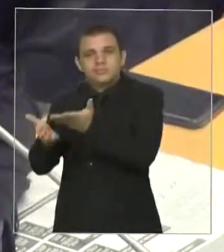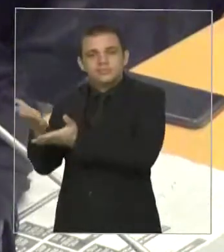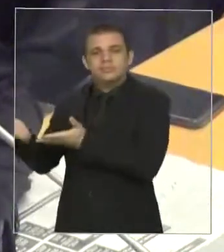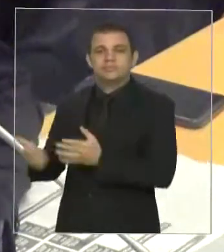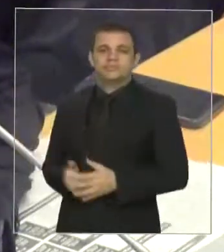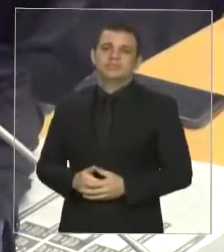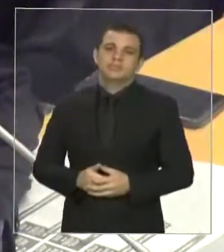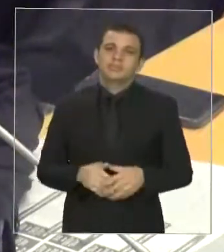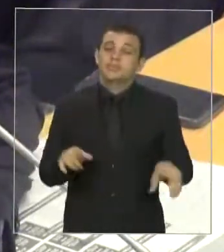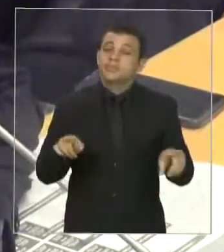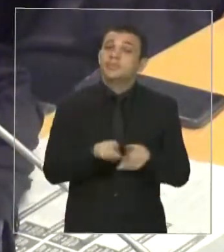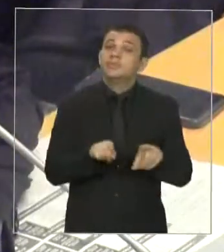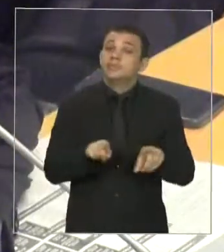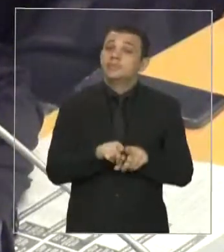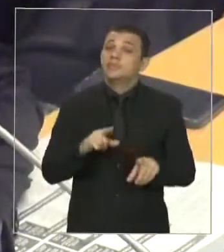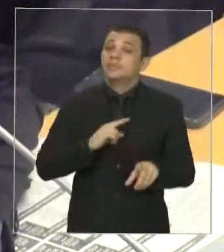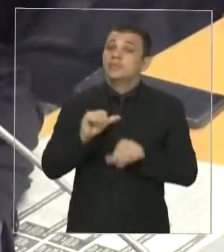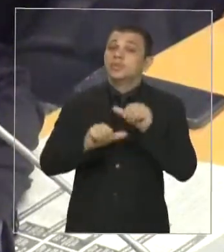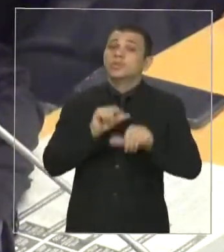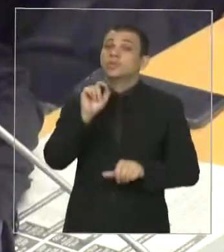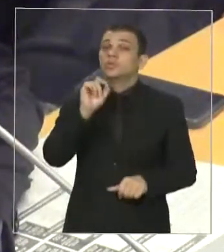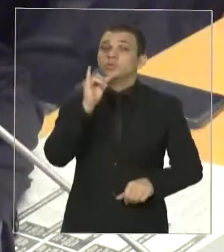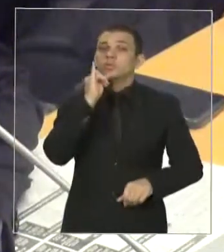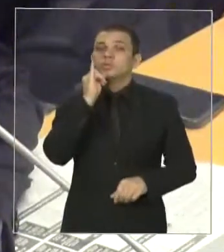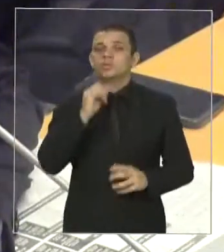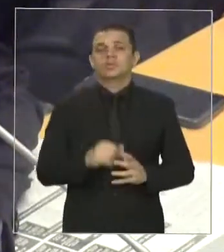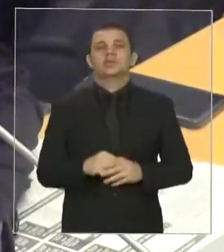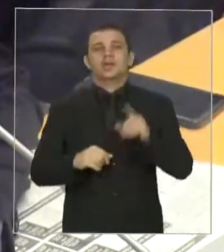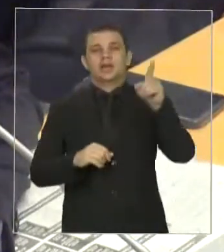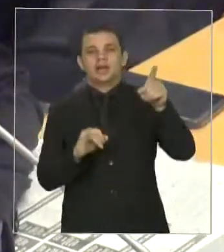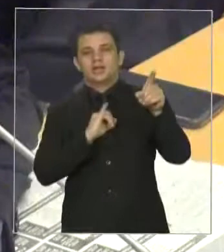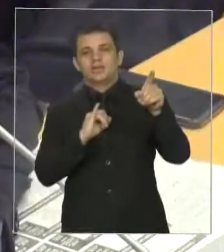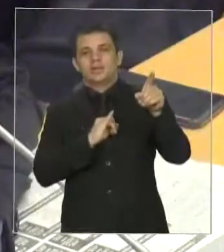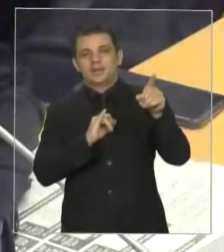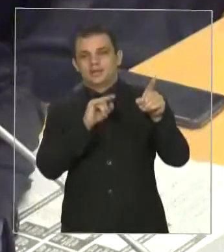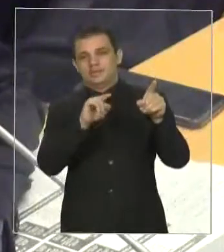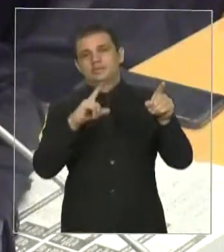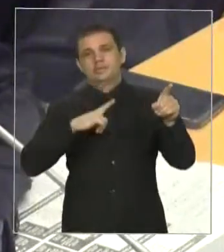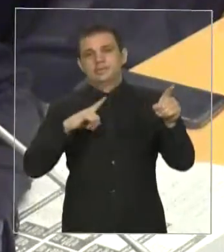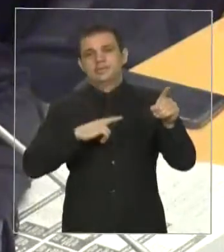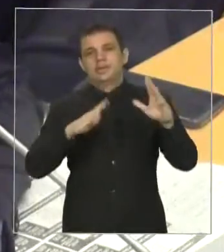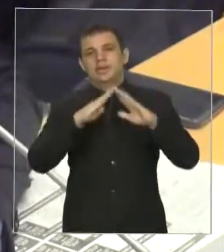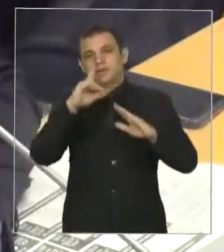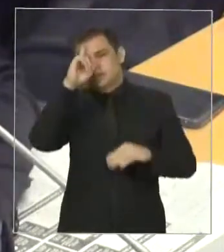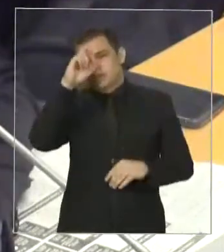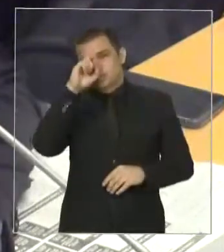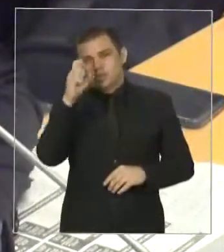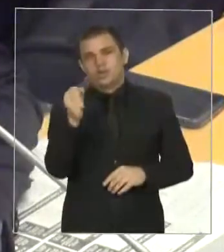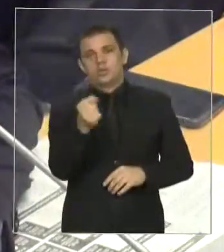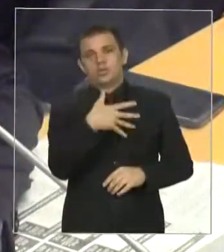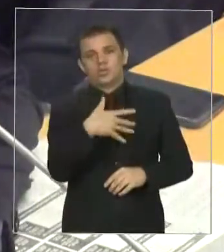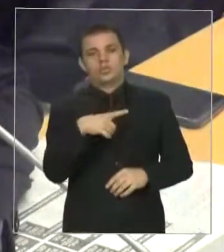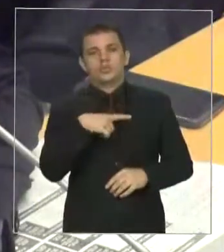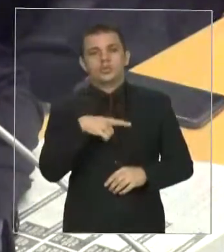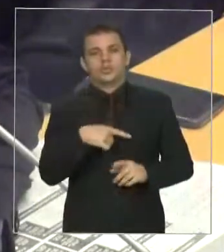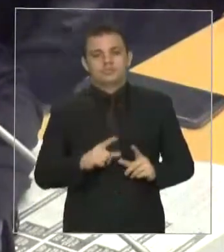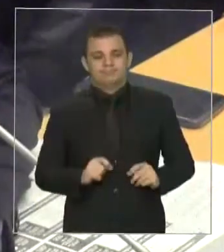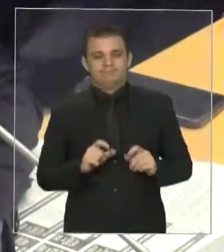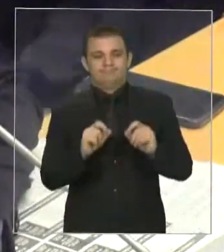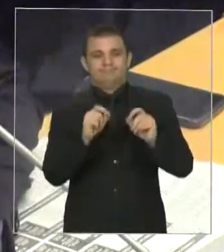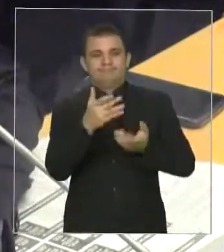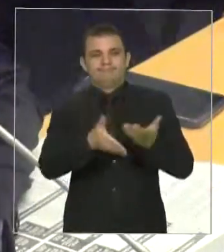mudança está, por exemplo, na oncologia lá em Imperatriz, porque não tinha o serviço de radioterapia e hoje